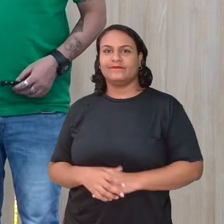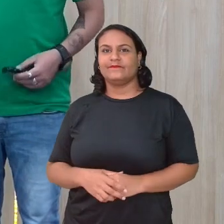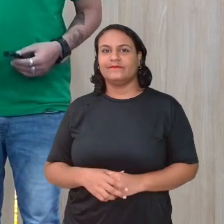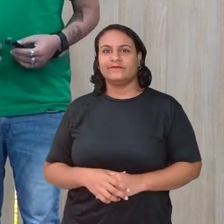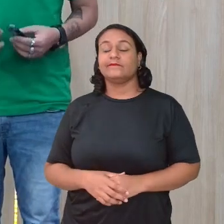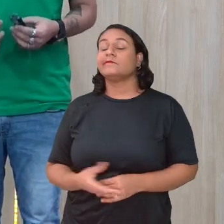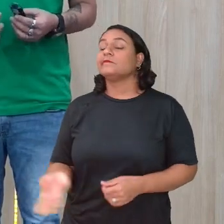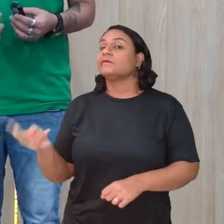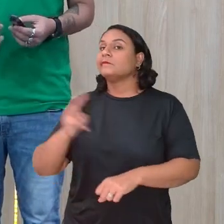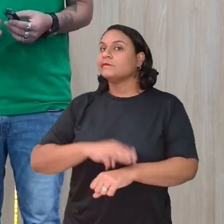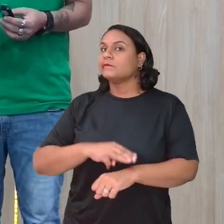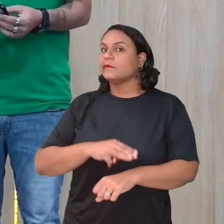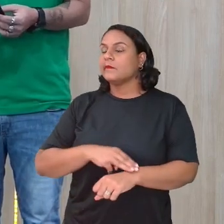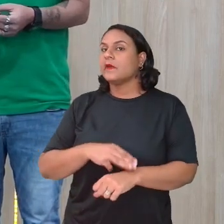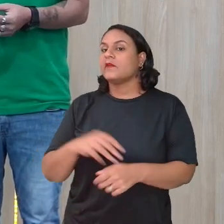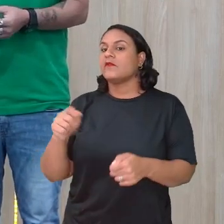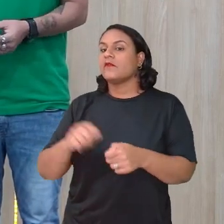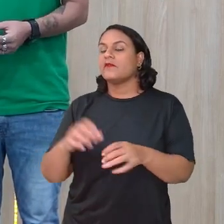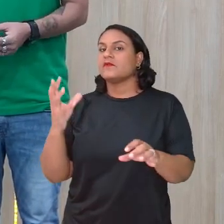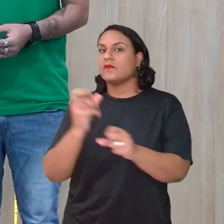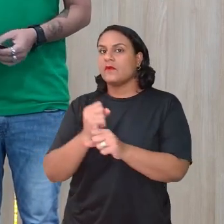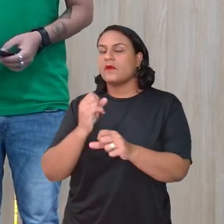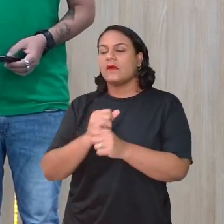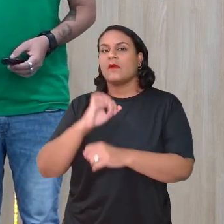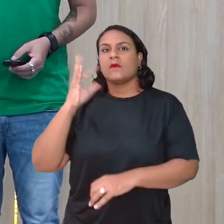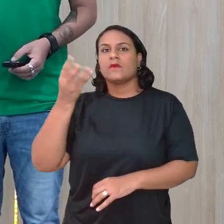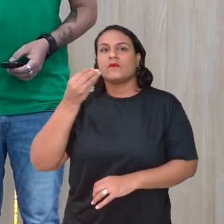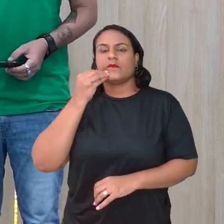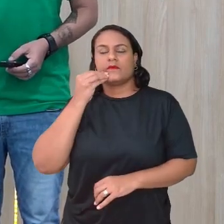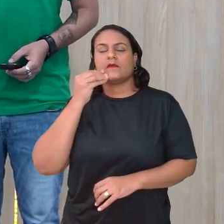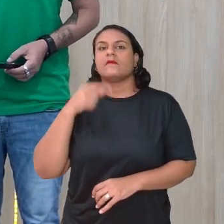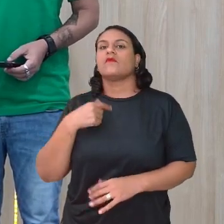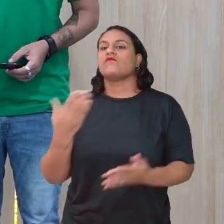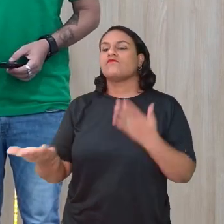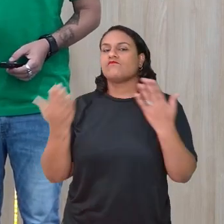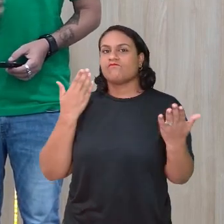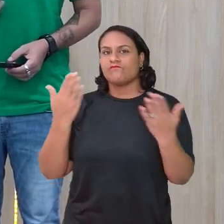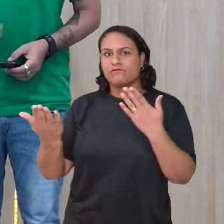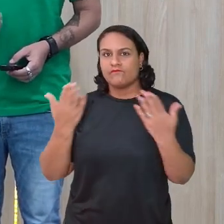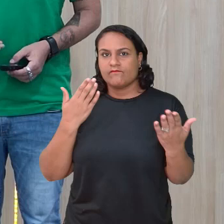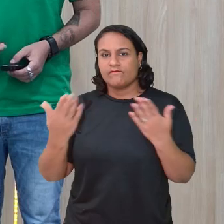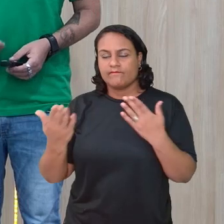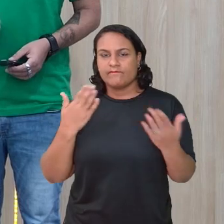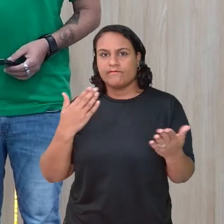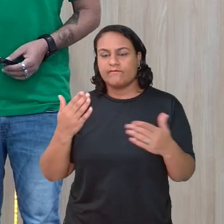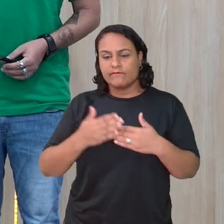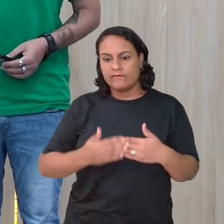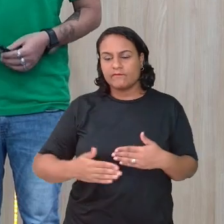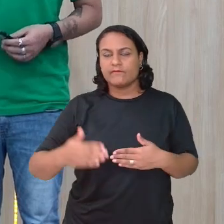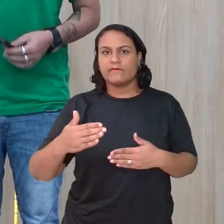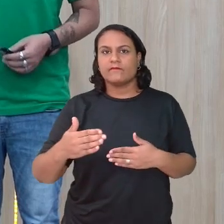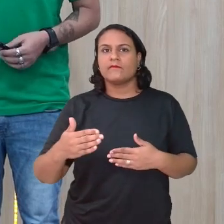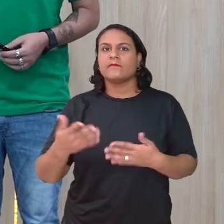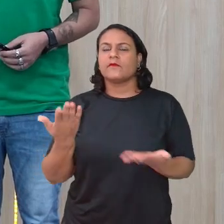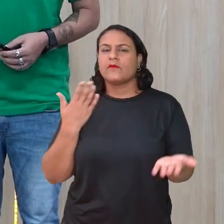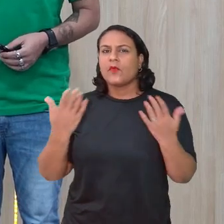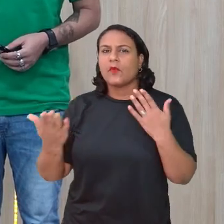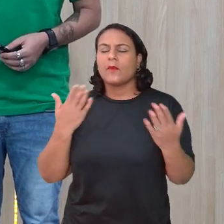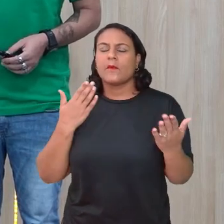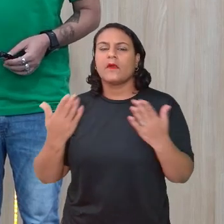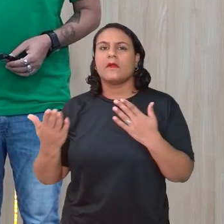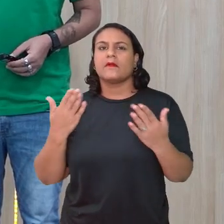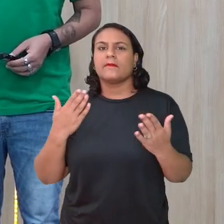Na hora que eu vou fazer o cálculo da probabilidade, eu vou fazer a comparação. Então, a partir de agora, quando eu faço a